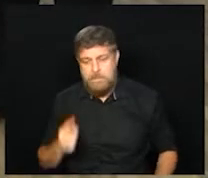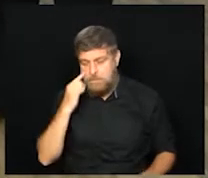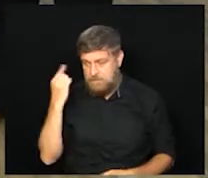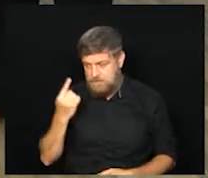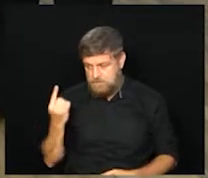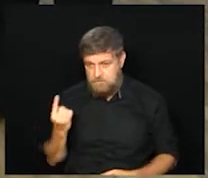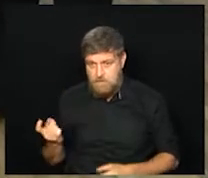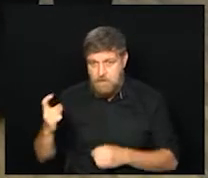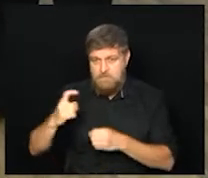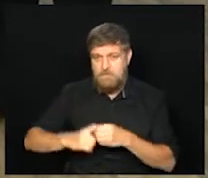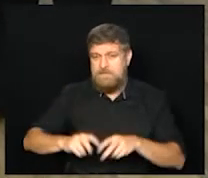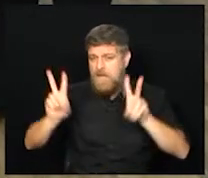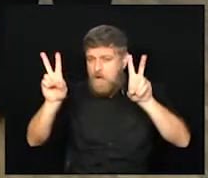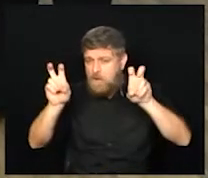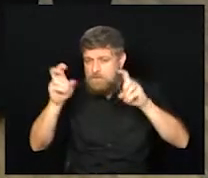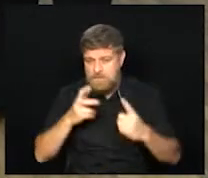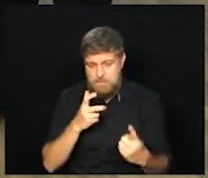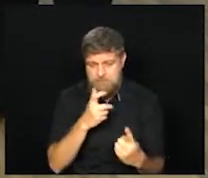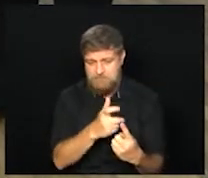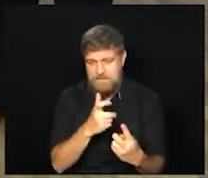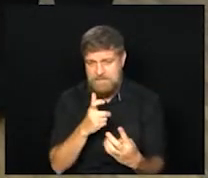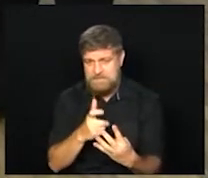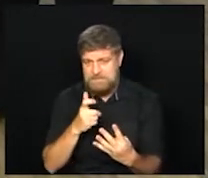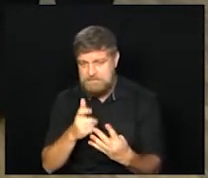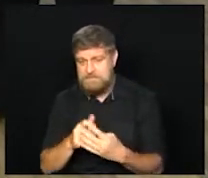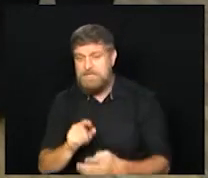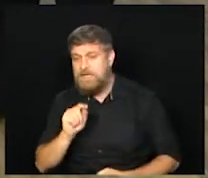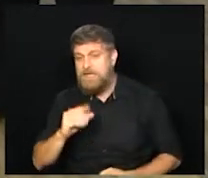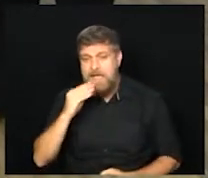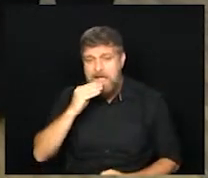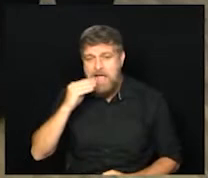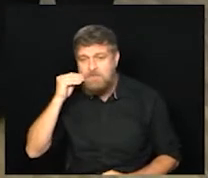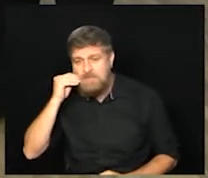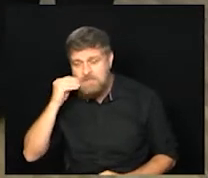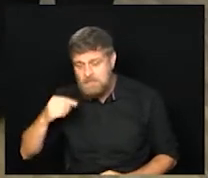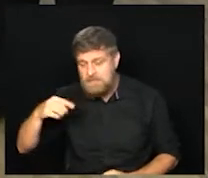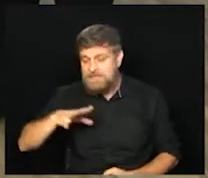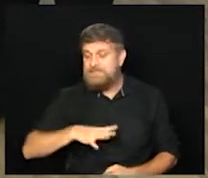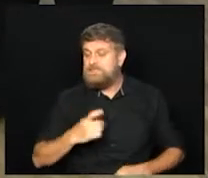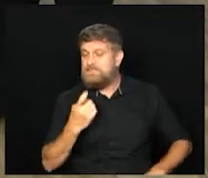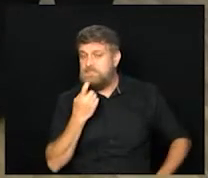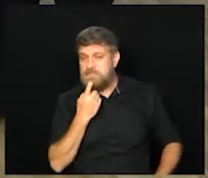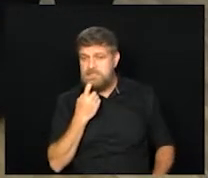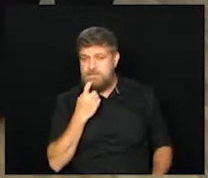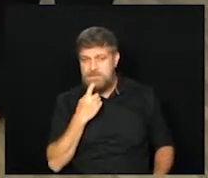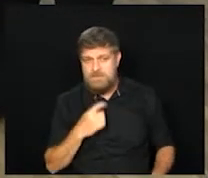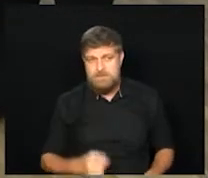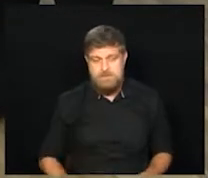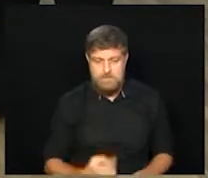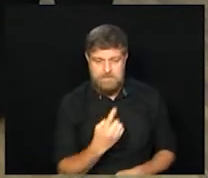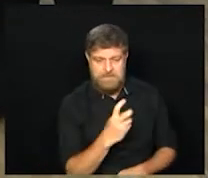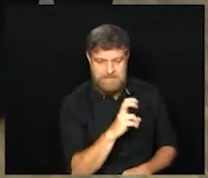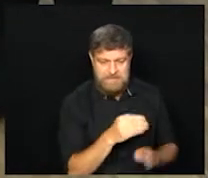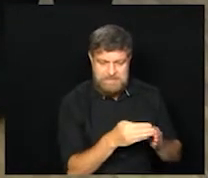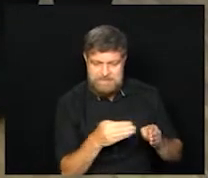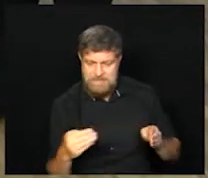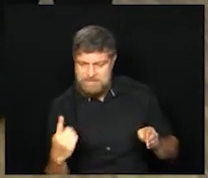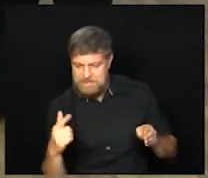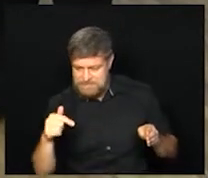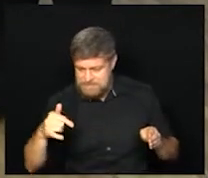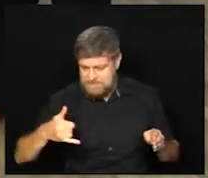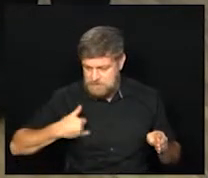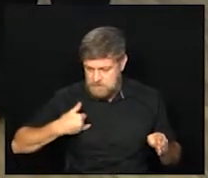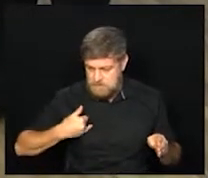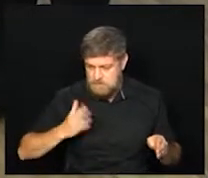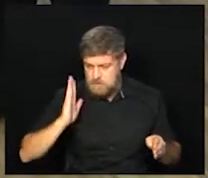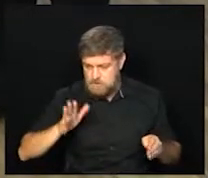vamos voltar a falar sobre vacinação dos adolescentes, porque aqui em Campinas entre 15 e 17 anos com